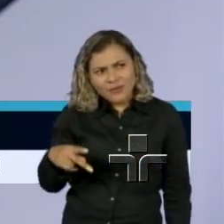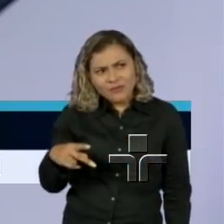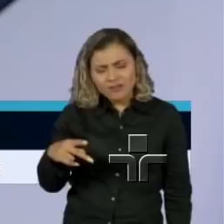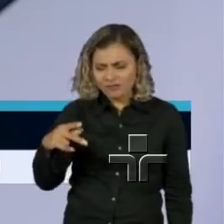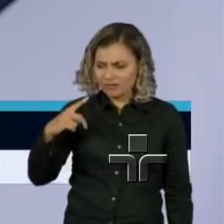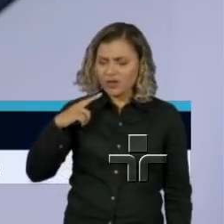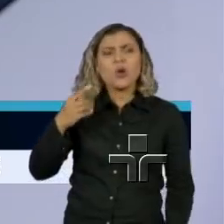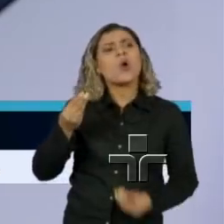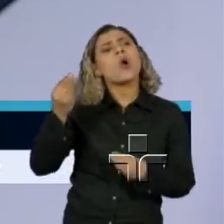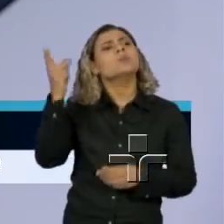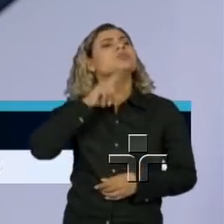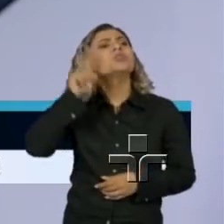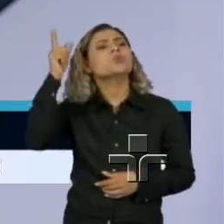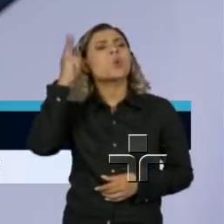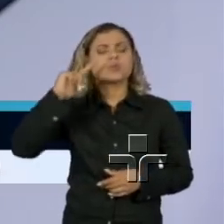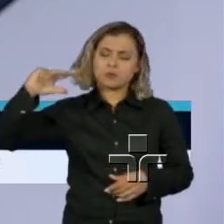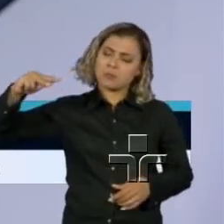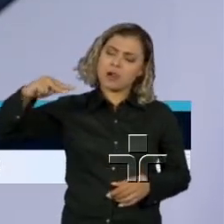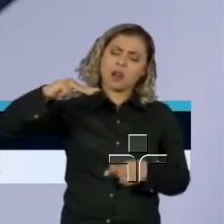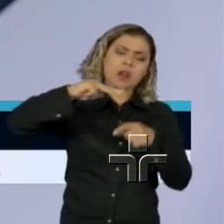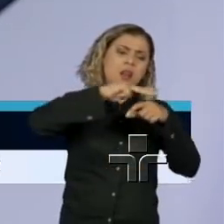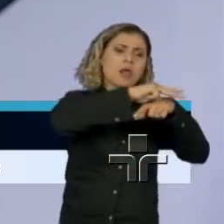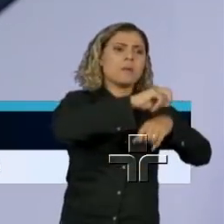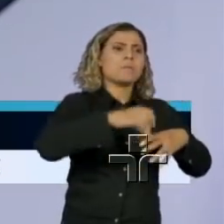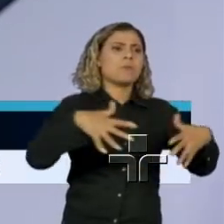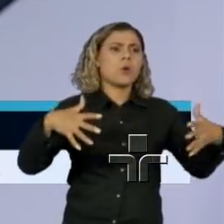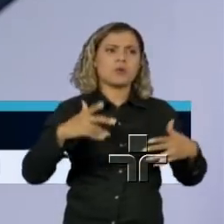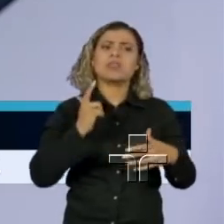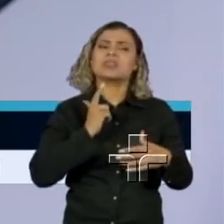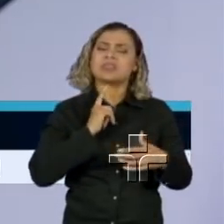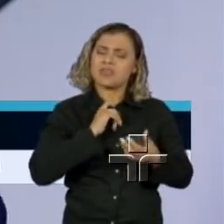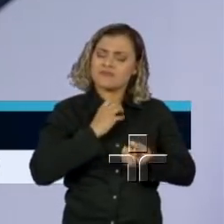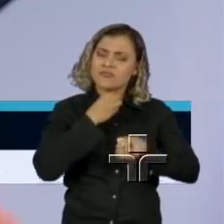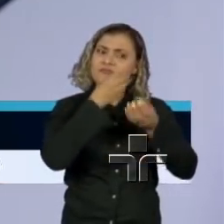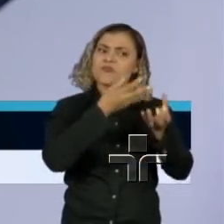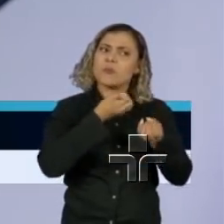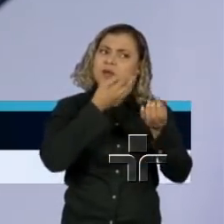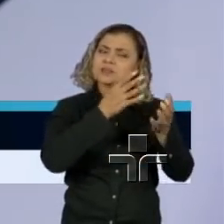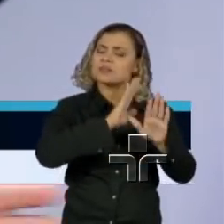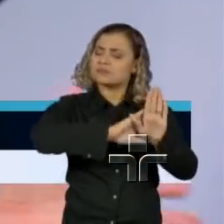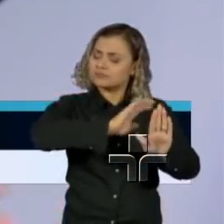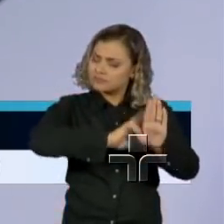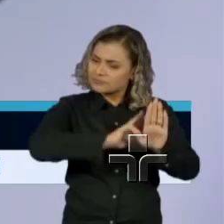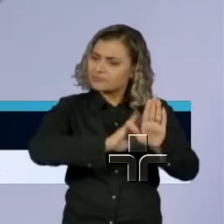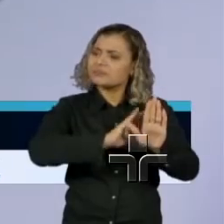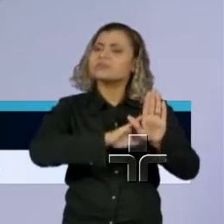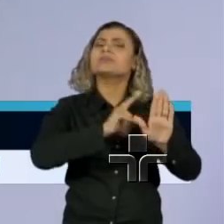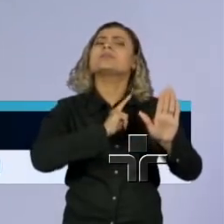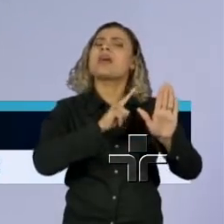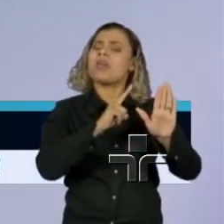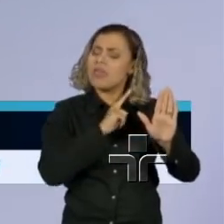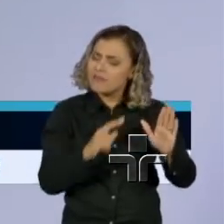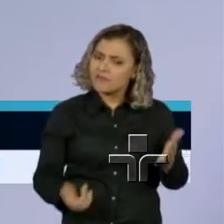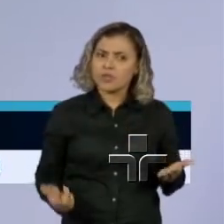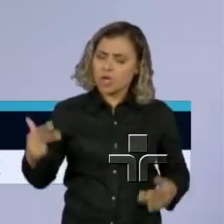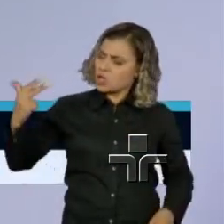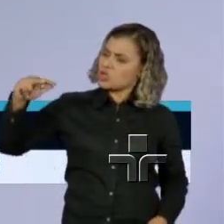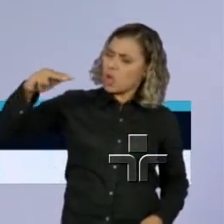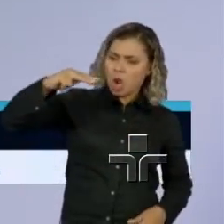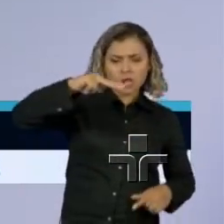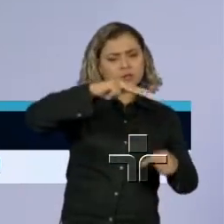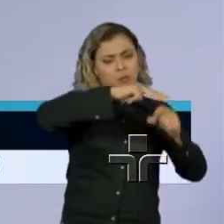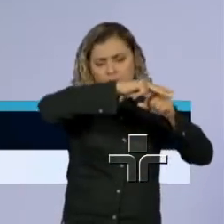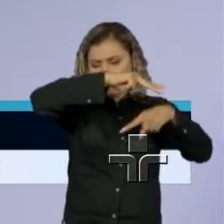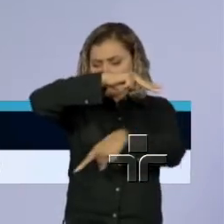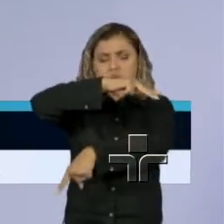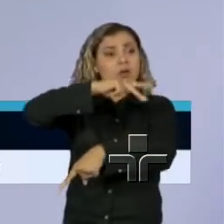tivesse... Certamente tinha vazamentos que possibilitou que eles descobrissem por onde ia passar o general. Porque um drone dispara, tem um